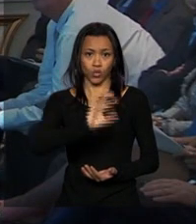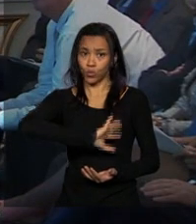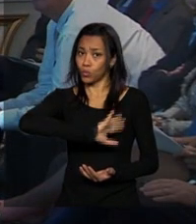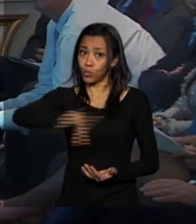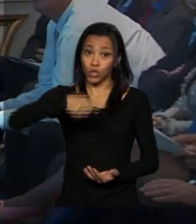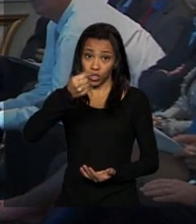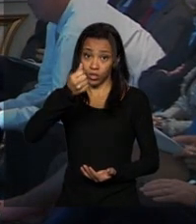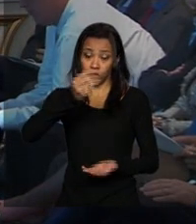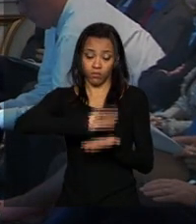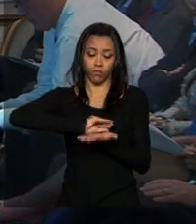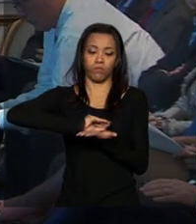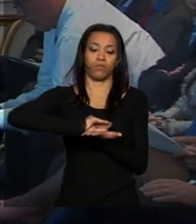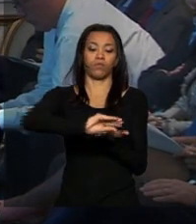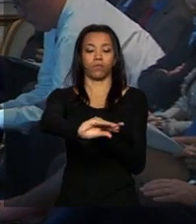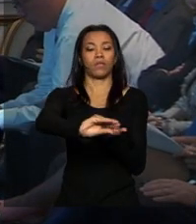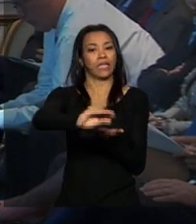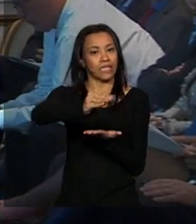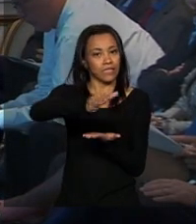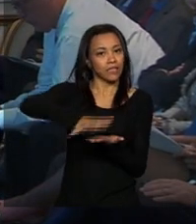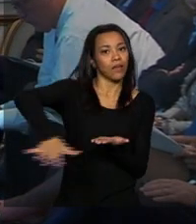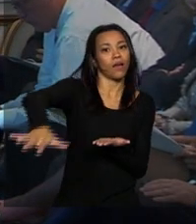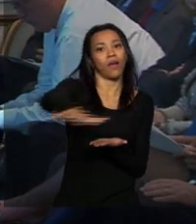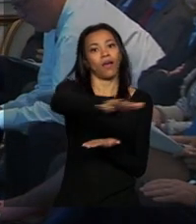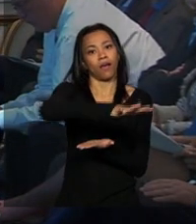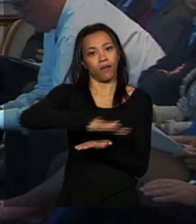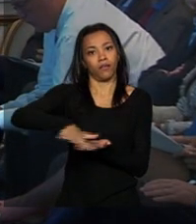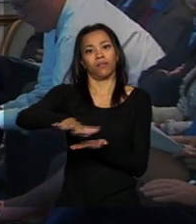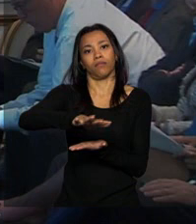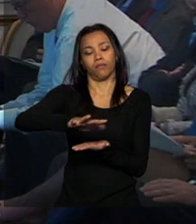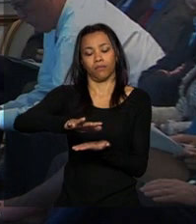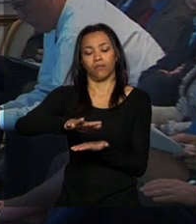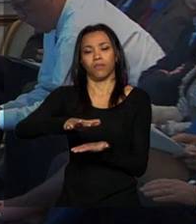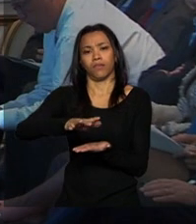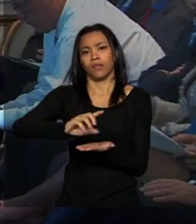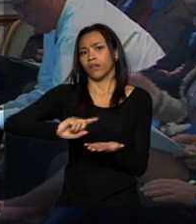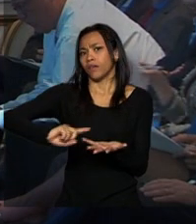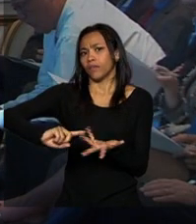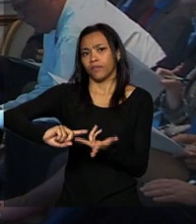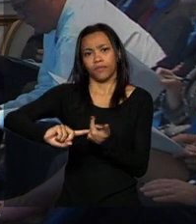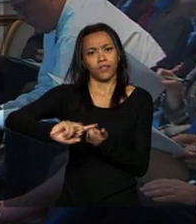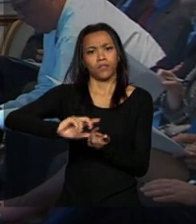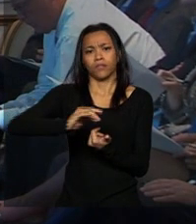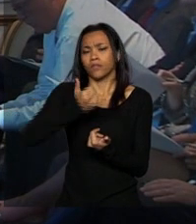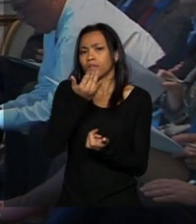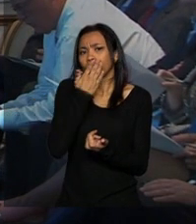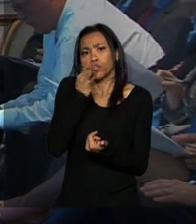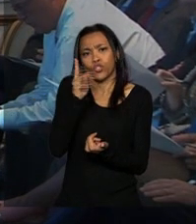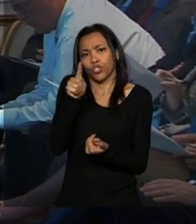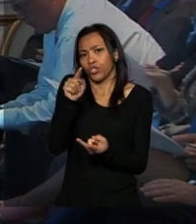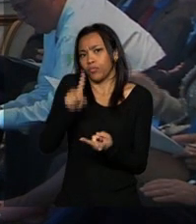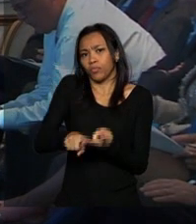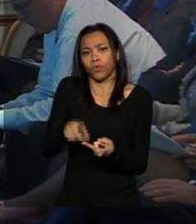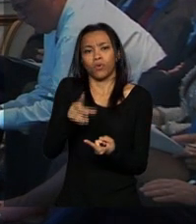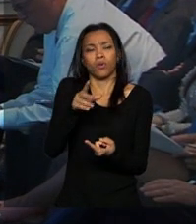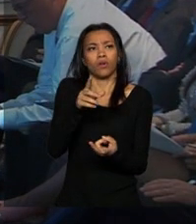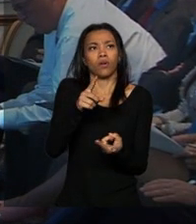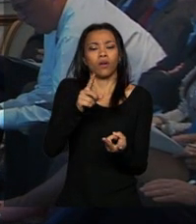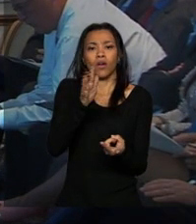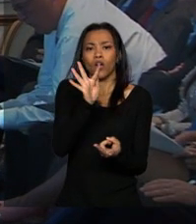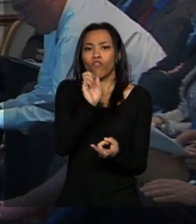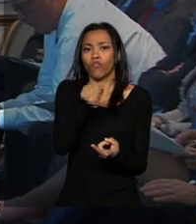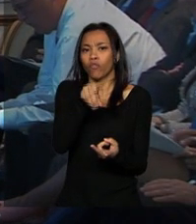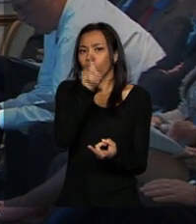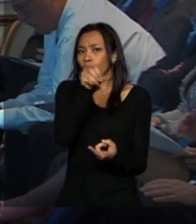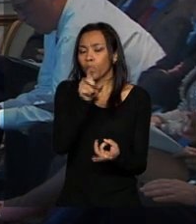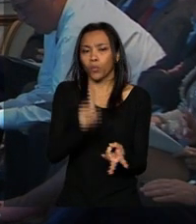de infraestrutura através de muitos diferentes tipos de investidores Fundos empréstimos